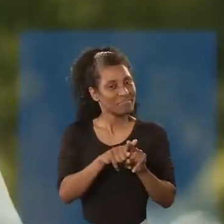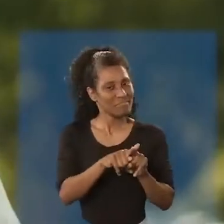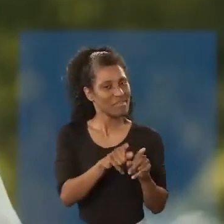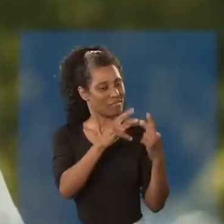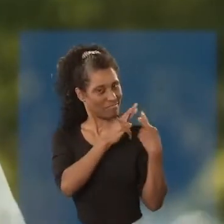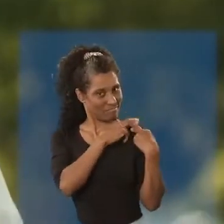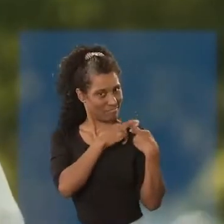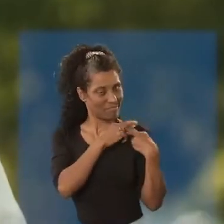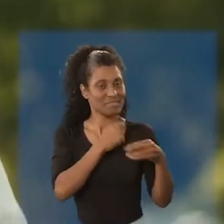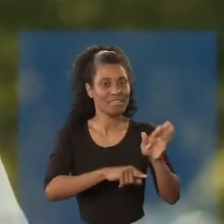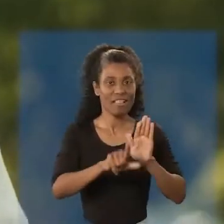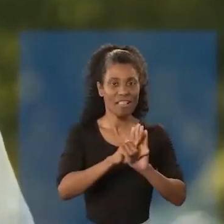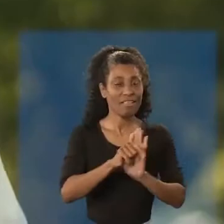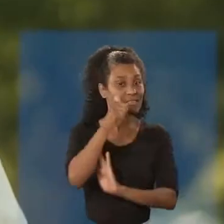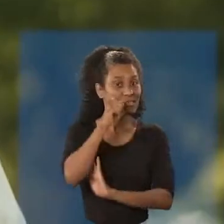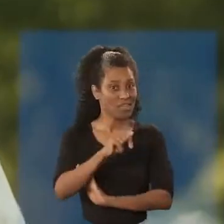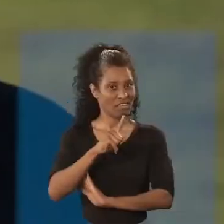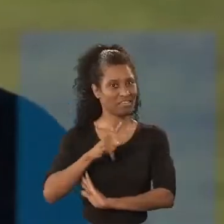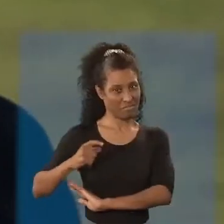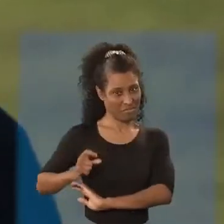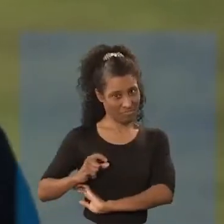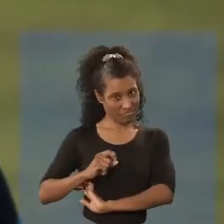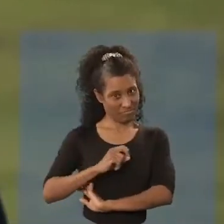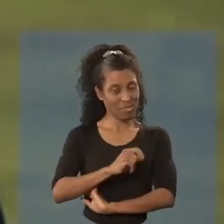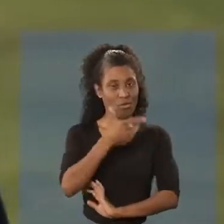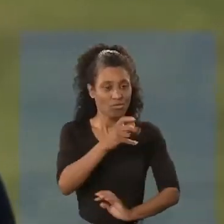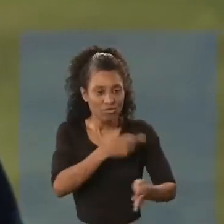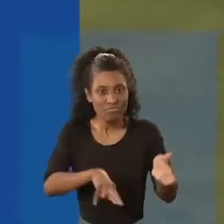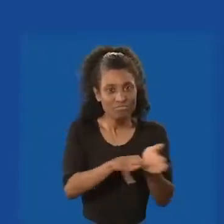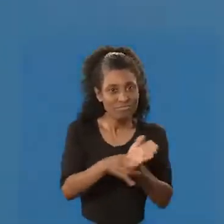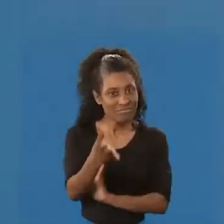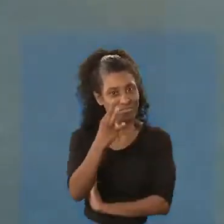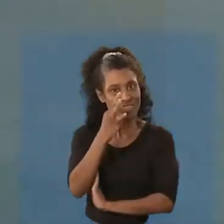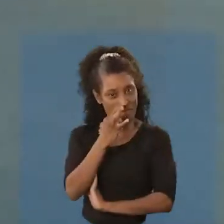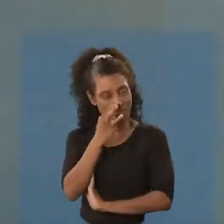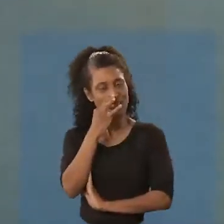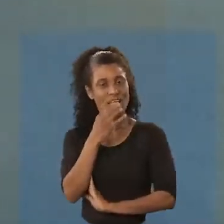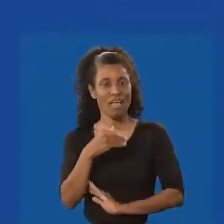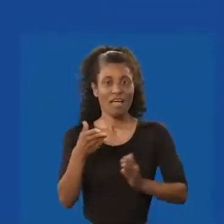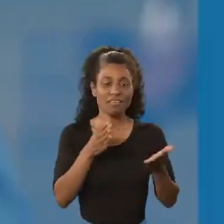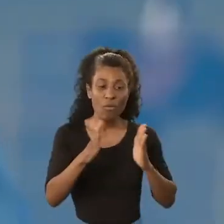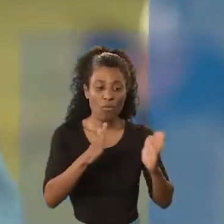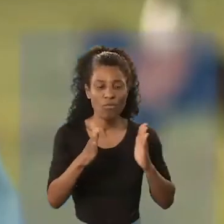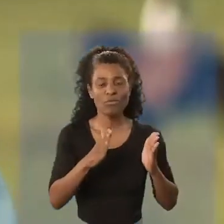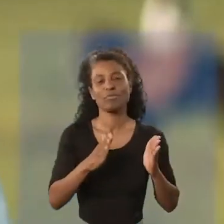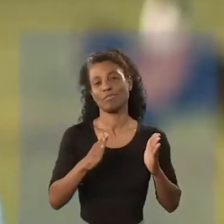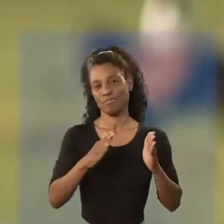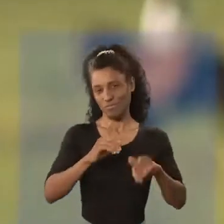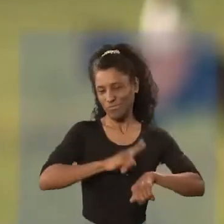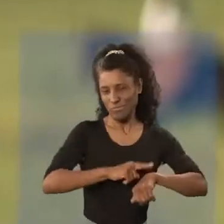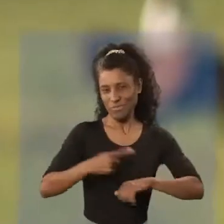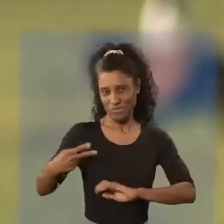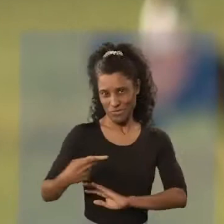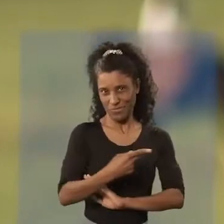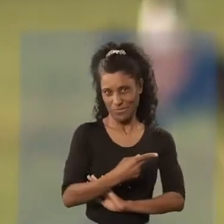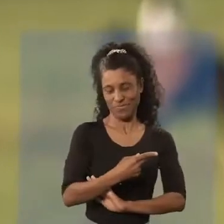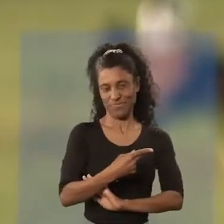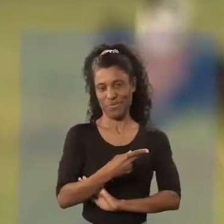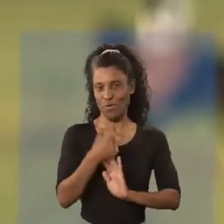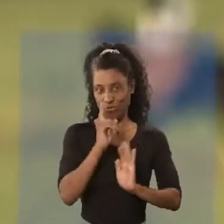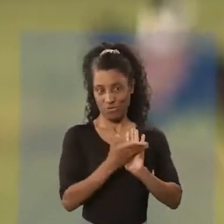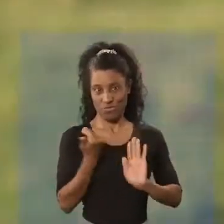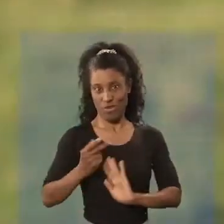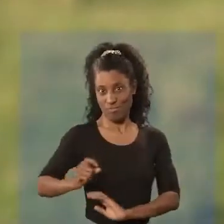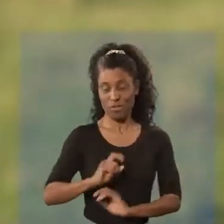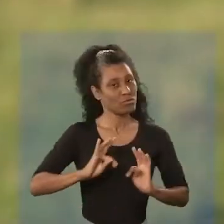do tumor. Tudo pelo SUS. Quem ama a saúde? Ana. Agro. Quando trabalhava no jornalismo, sempre